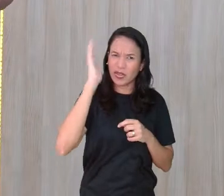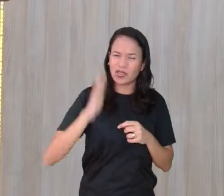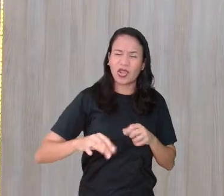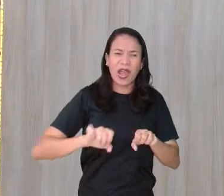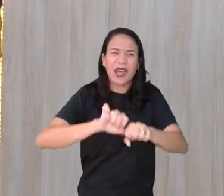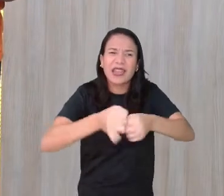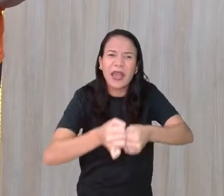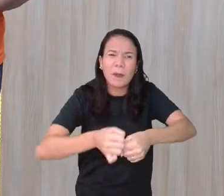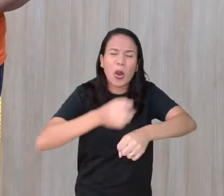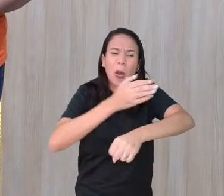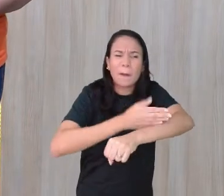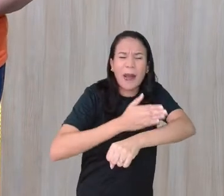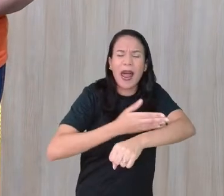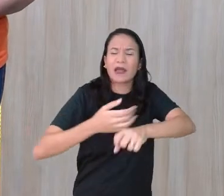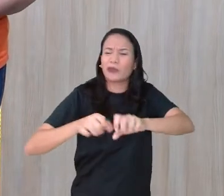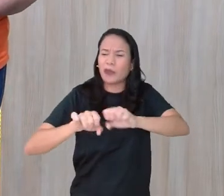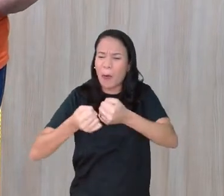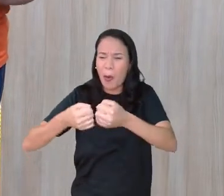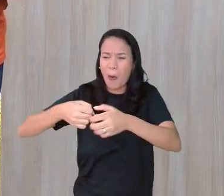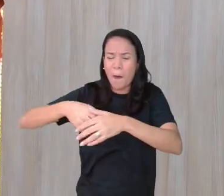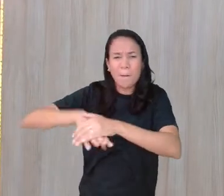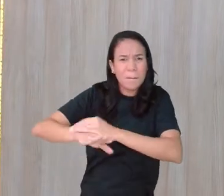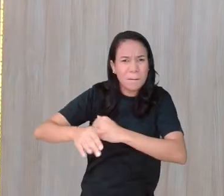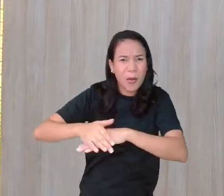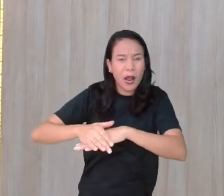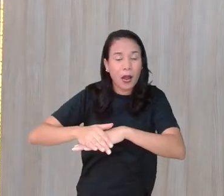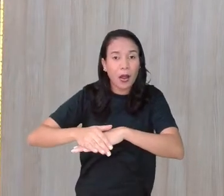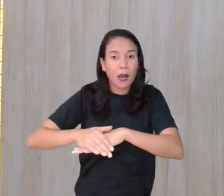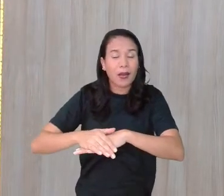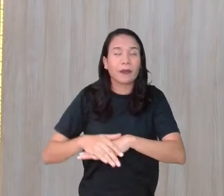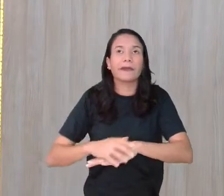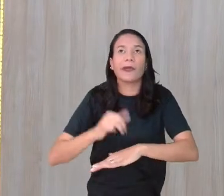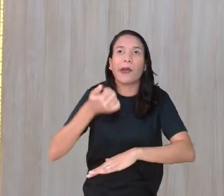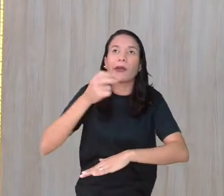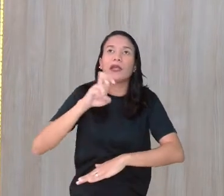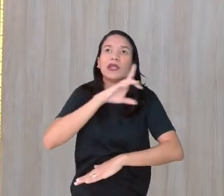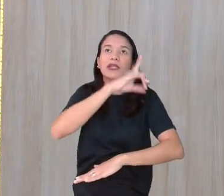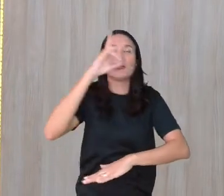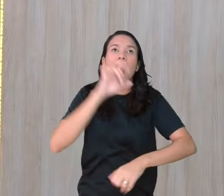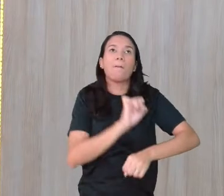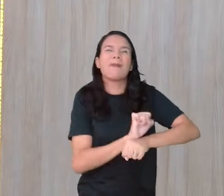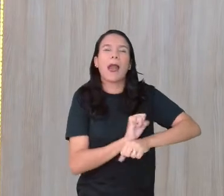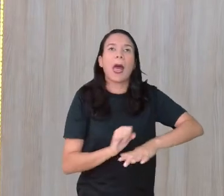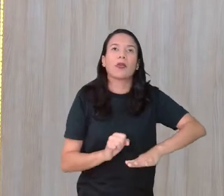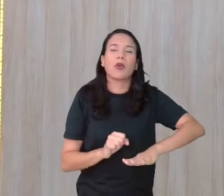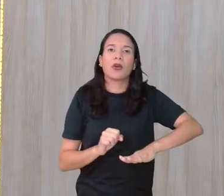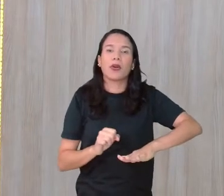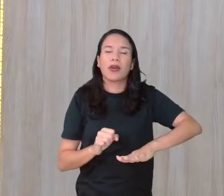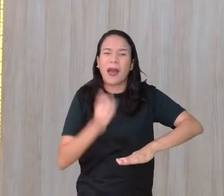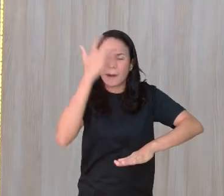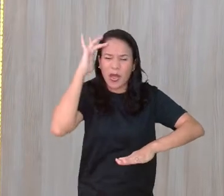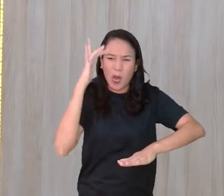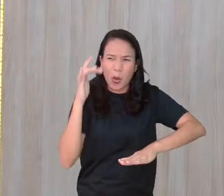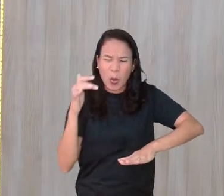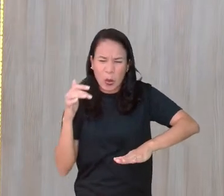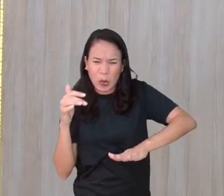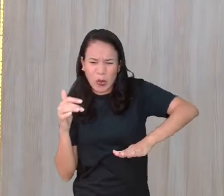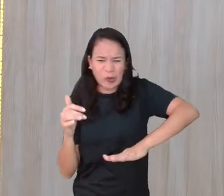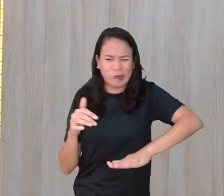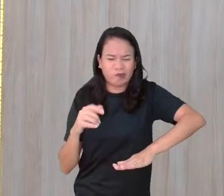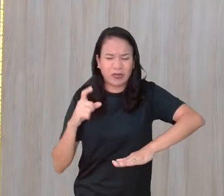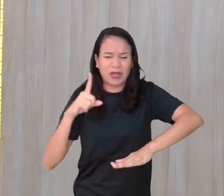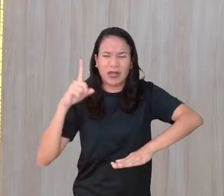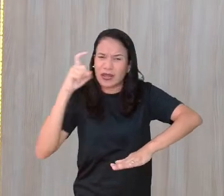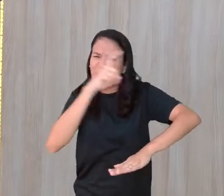perna, passou mais de 15 dias com ele paradinho, quando tentou juntar os dois braços, viu um pouco